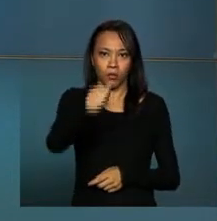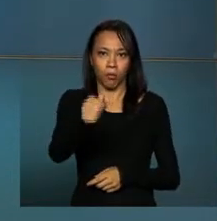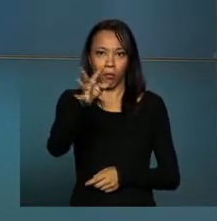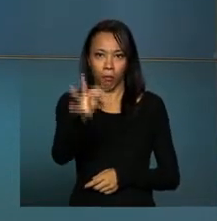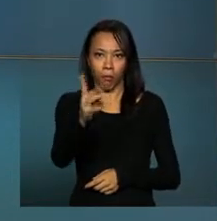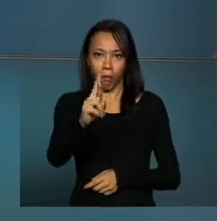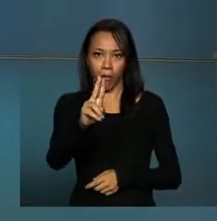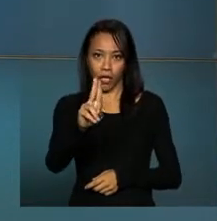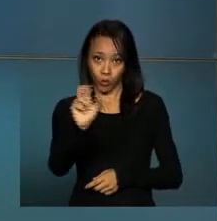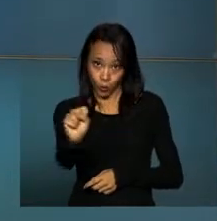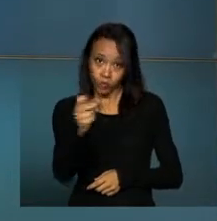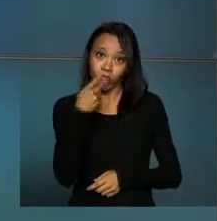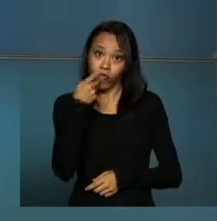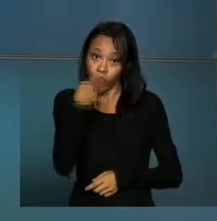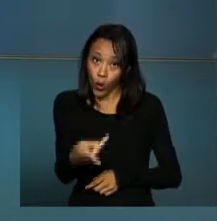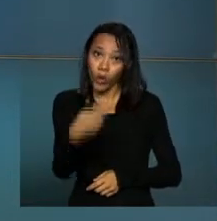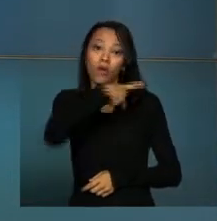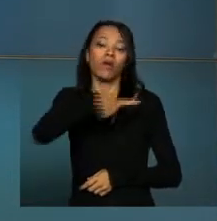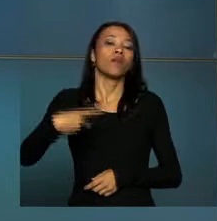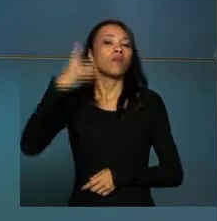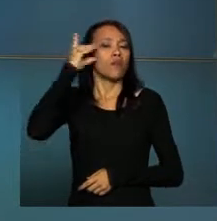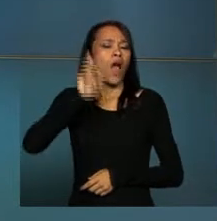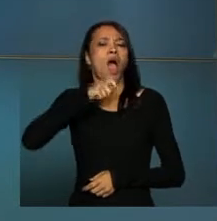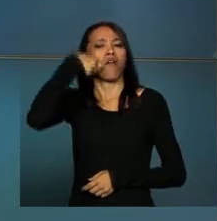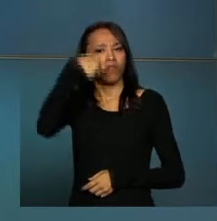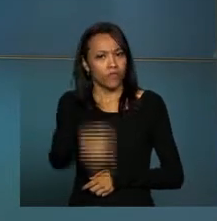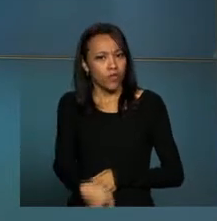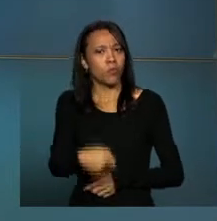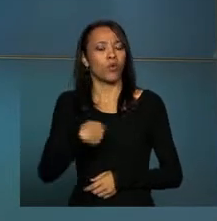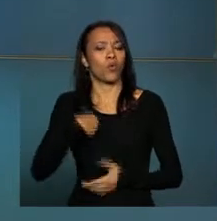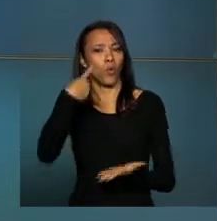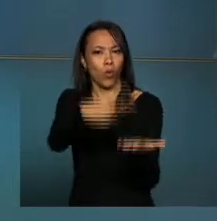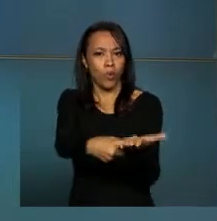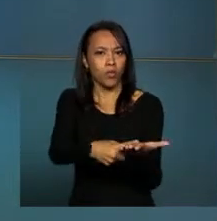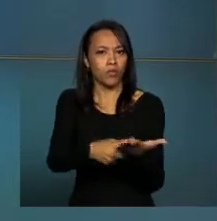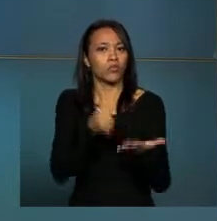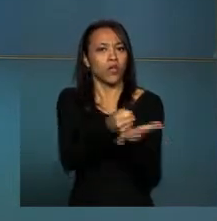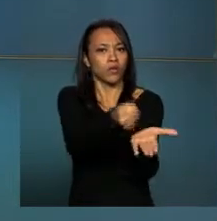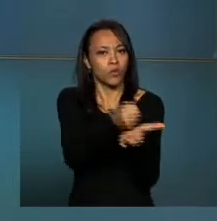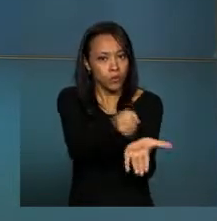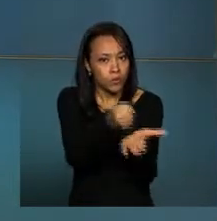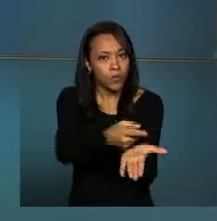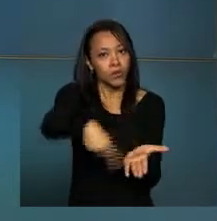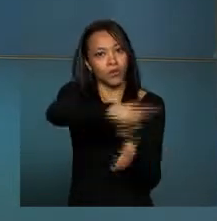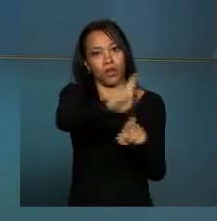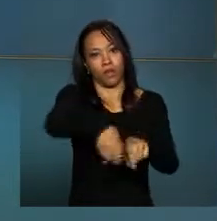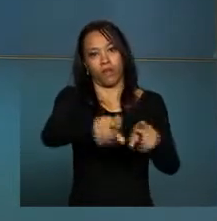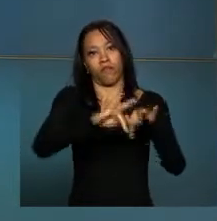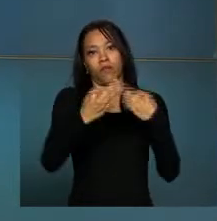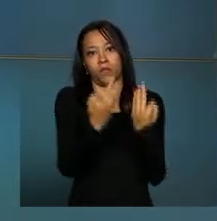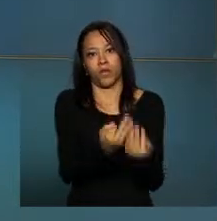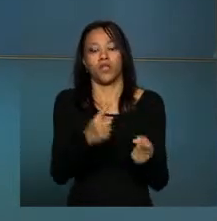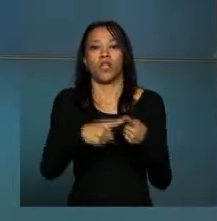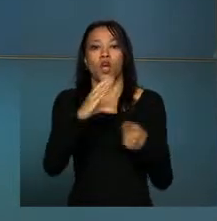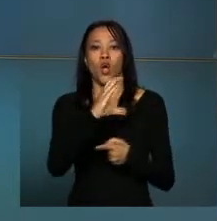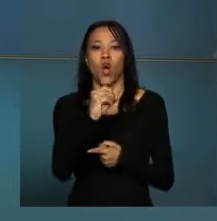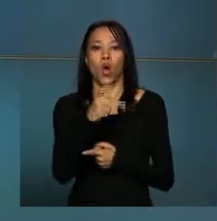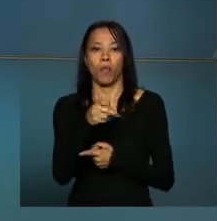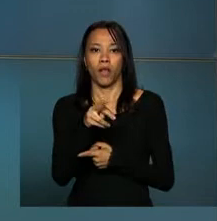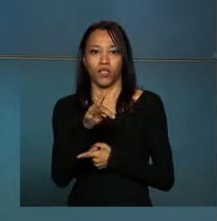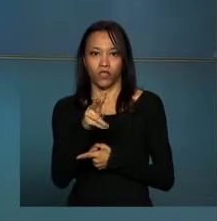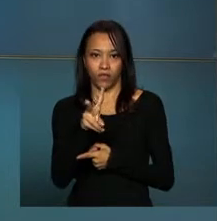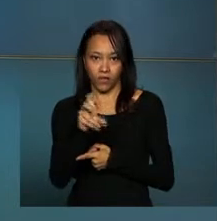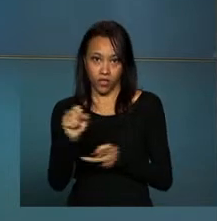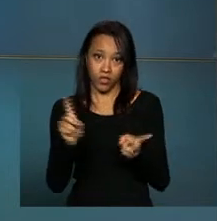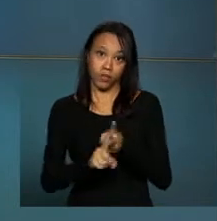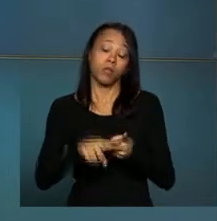presidenta Dilma reafirmou o compromisso com a agricultura familiar por meio do cooperativismo, a agroecologia, que é a